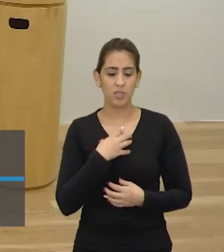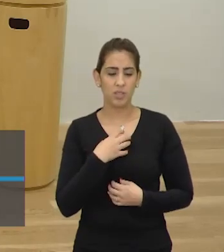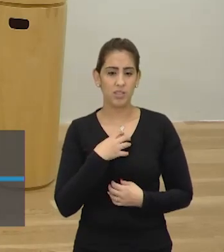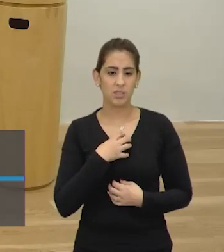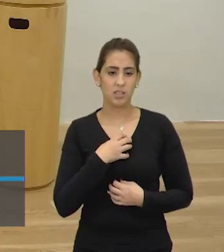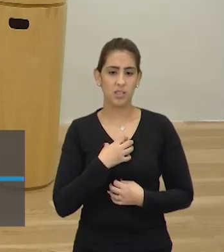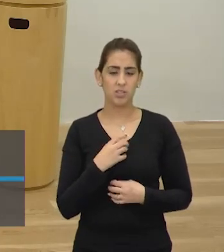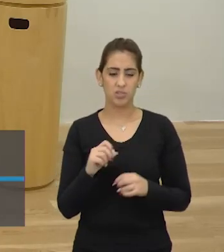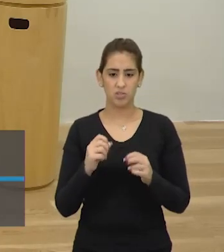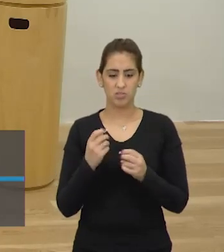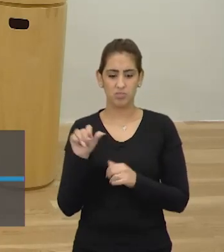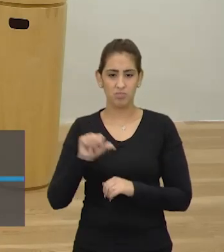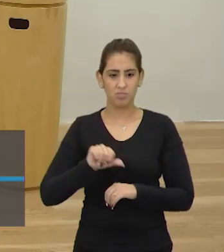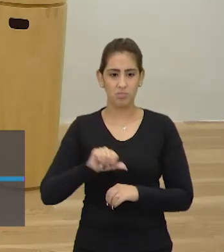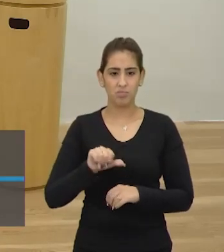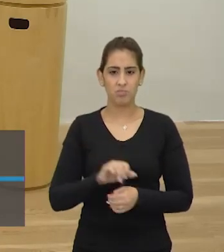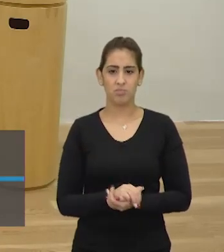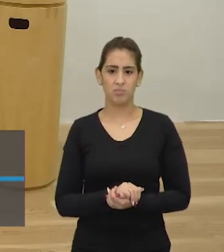a tristeza, você se...